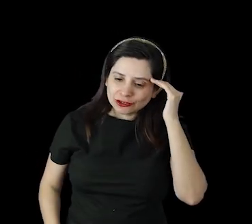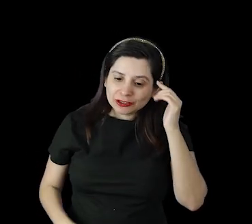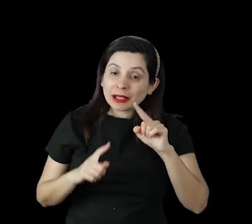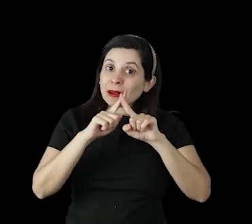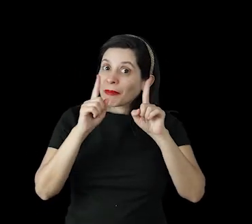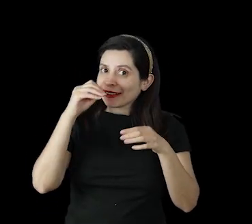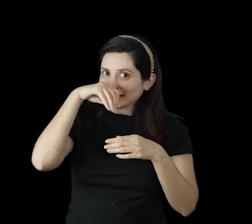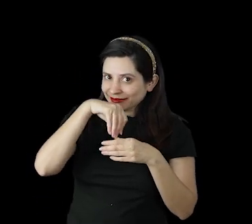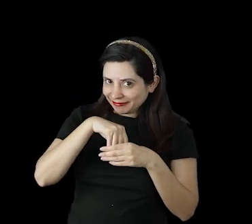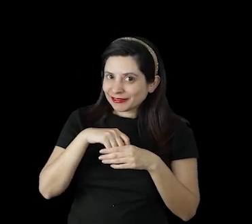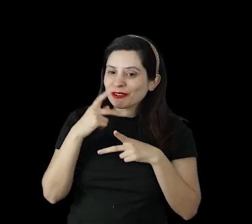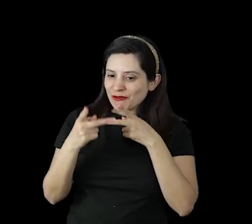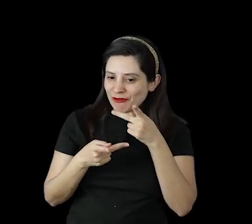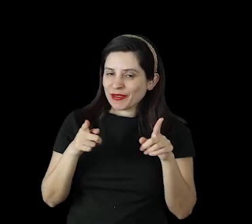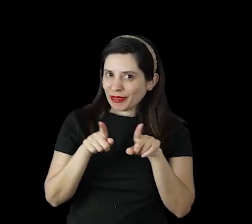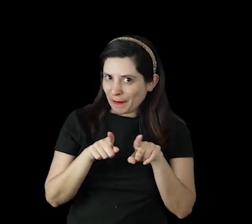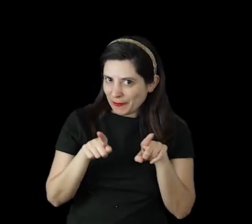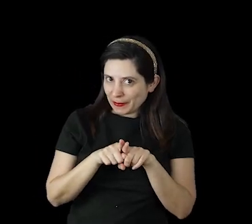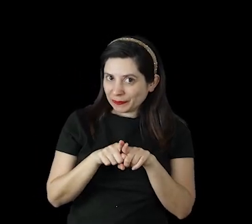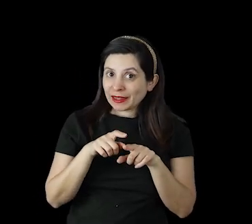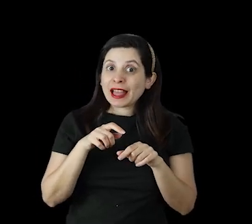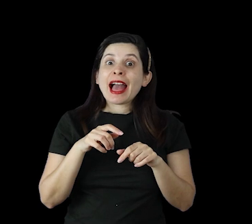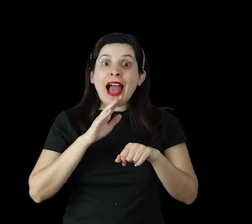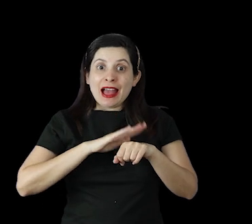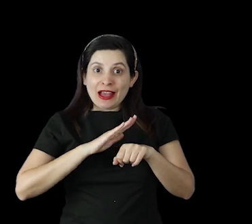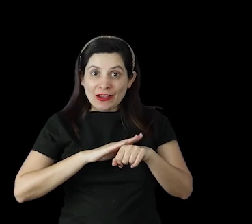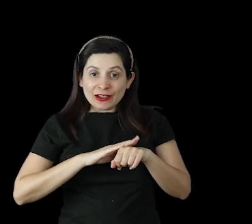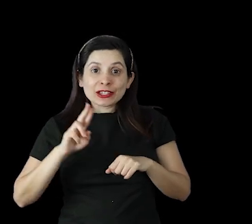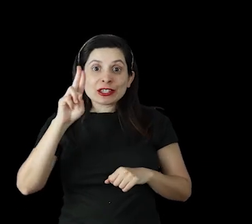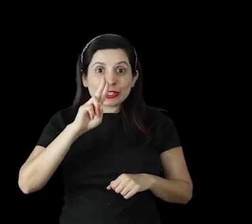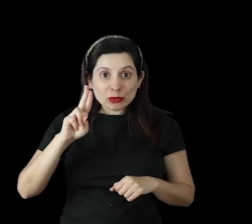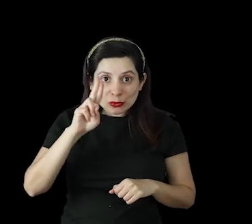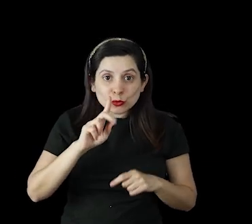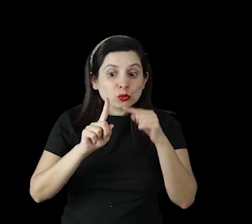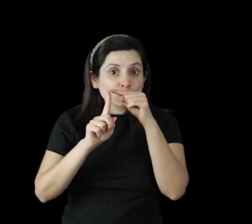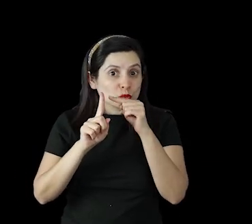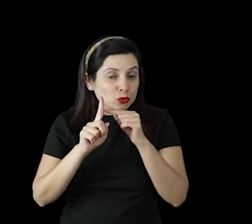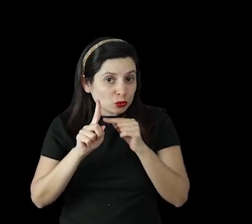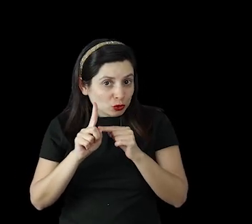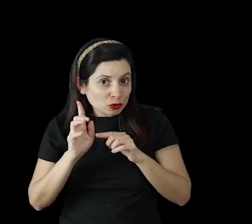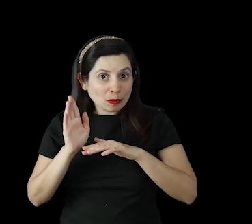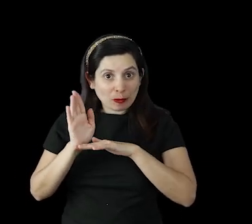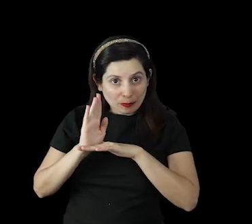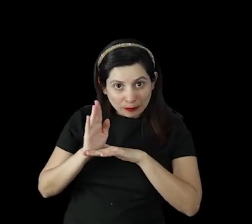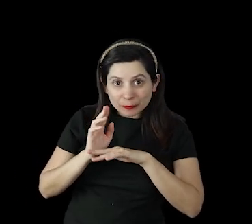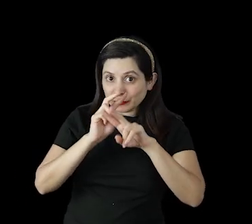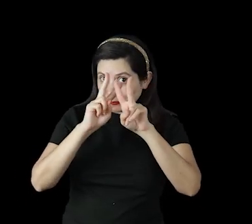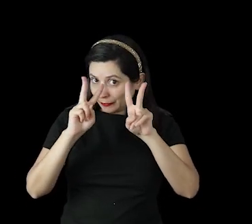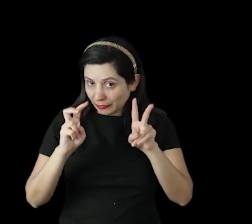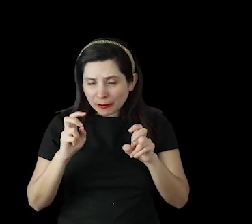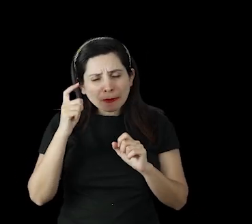está dentro disso que eu vou falar, porque quando a gente trabalha gênero, né, às vezes é um equívoco